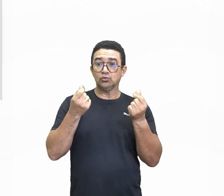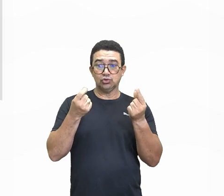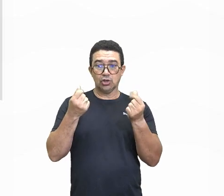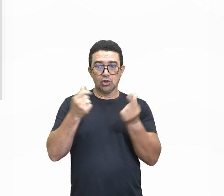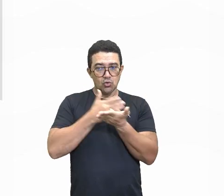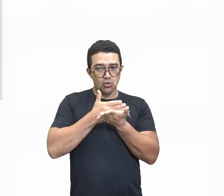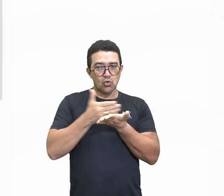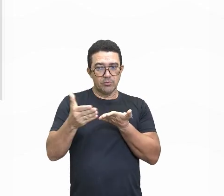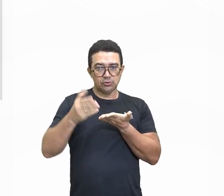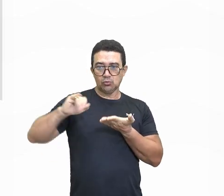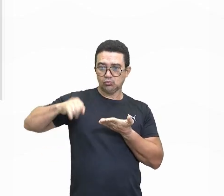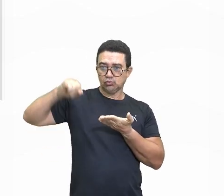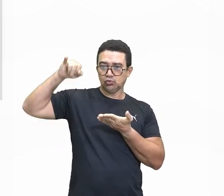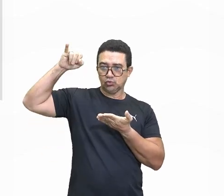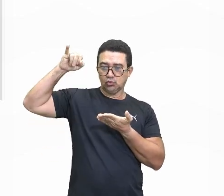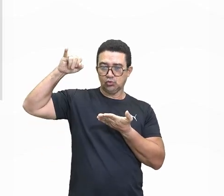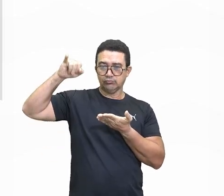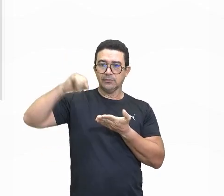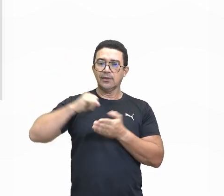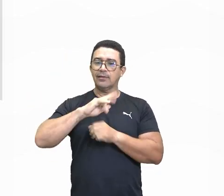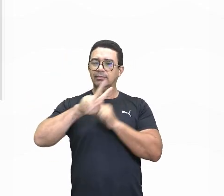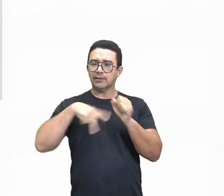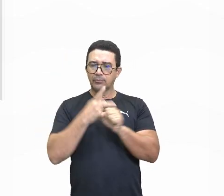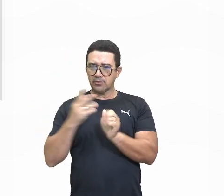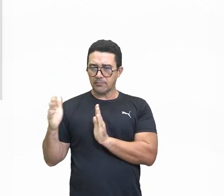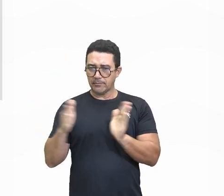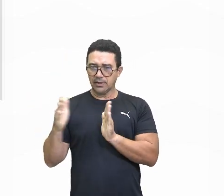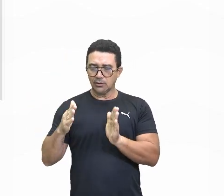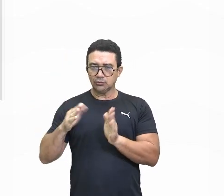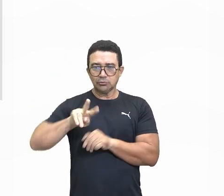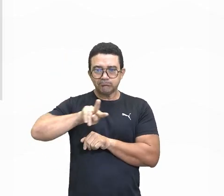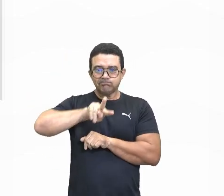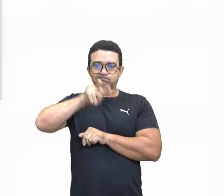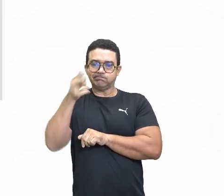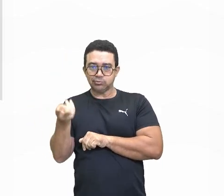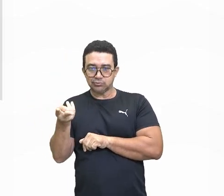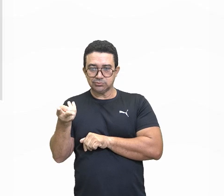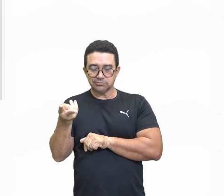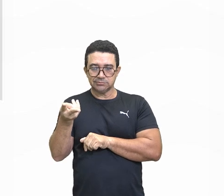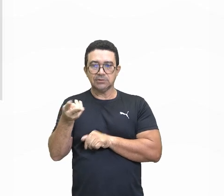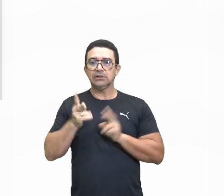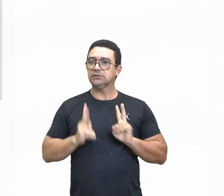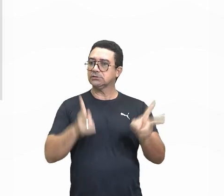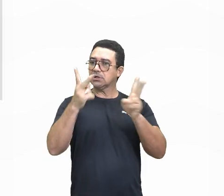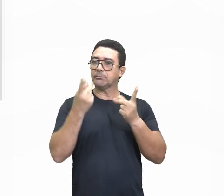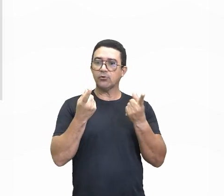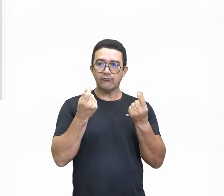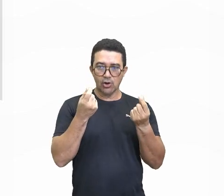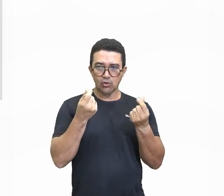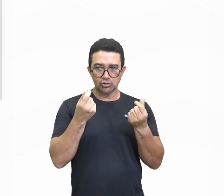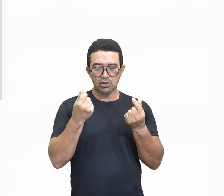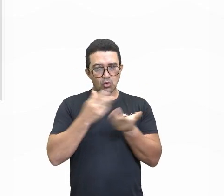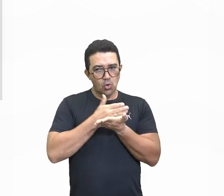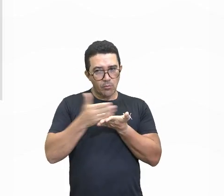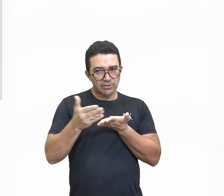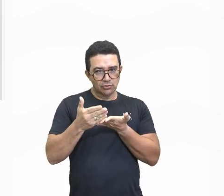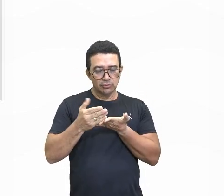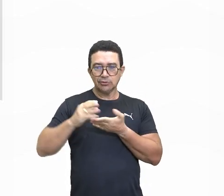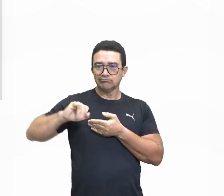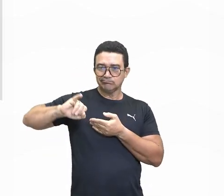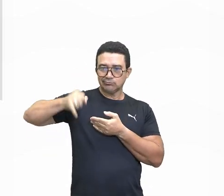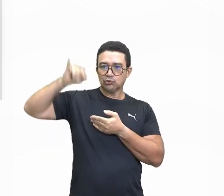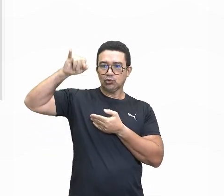Esse mesmo juros, no próximo período ele vai dobrar. Então, sempre a mesma quantidade. Então,